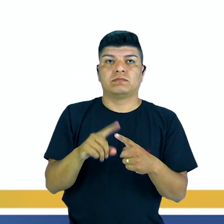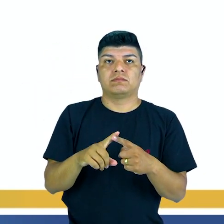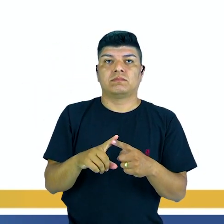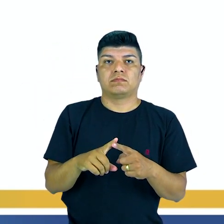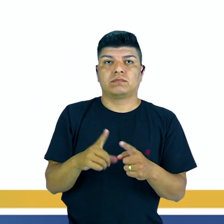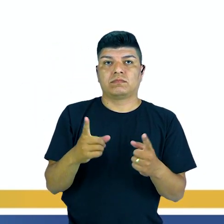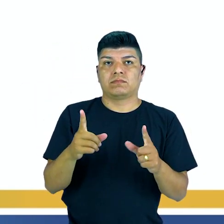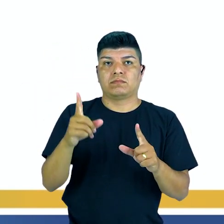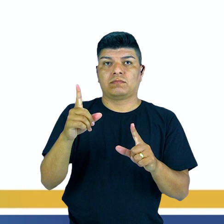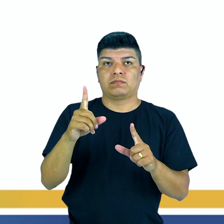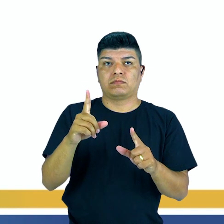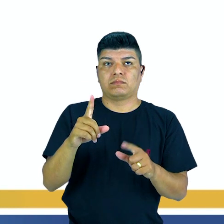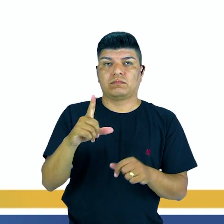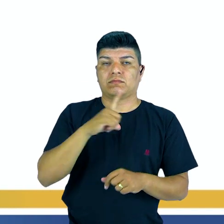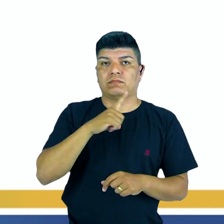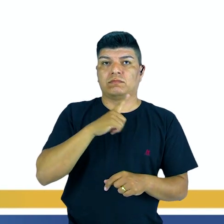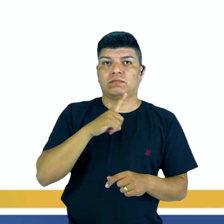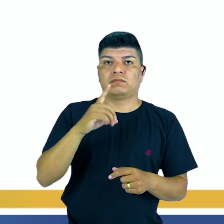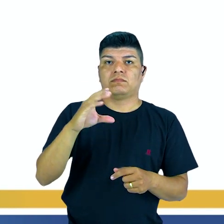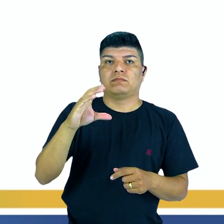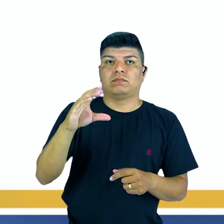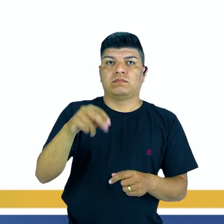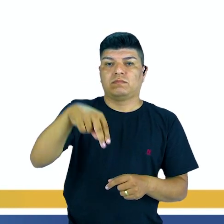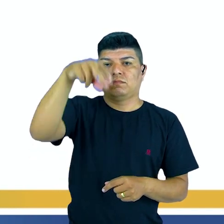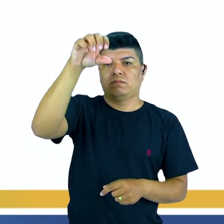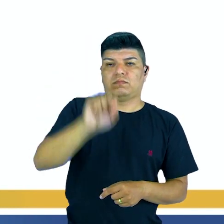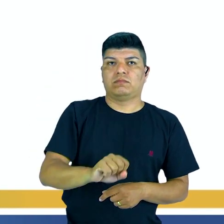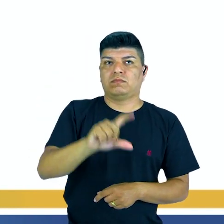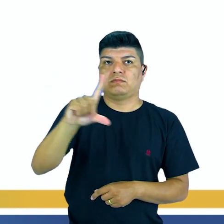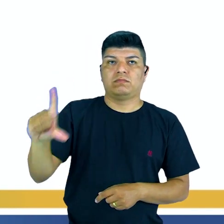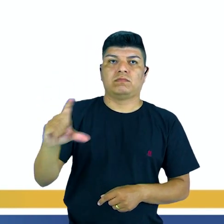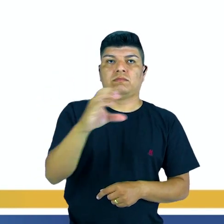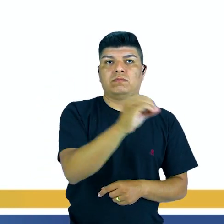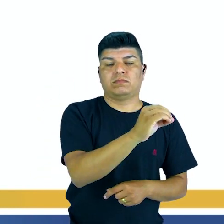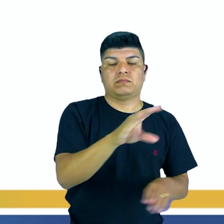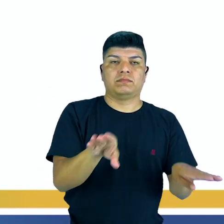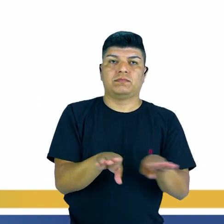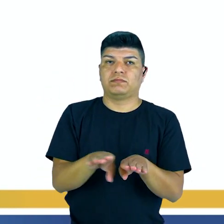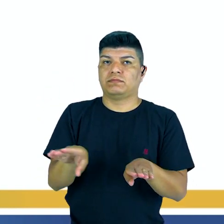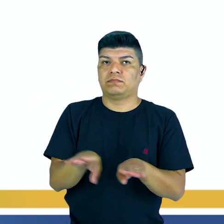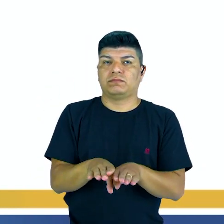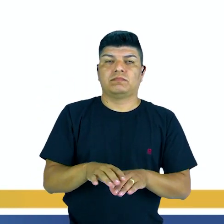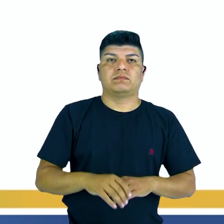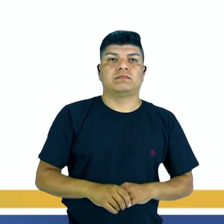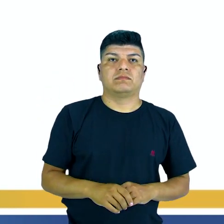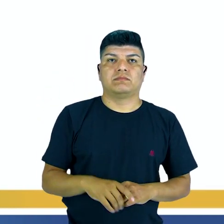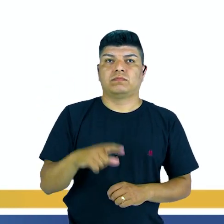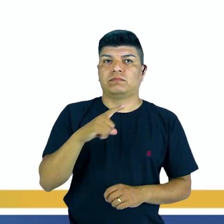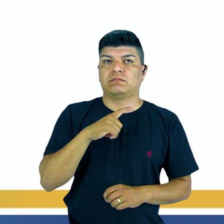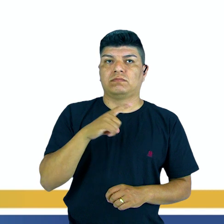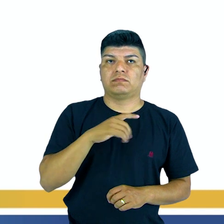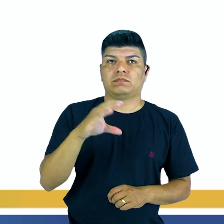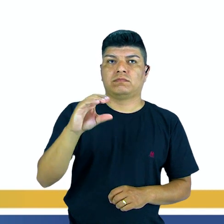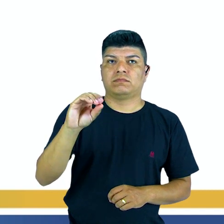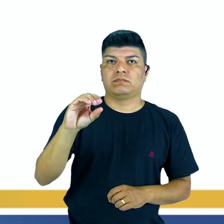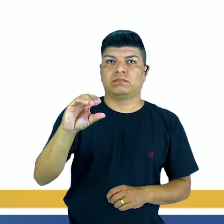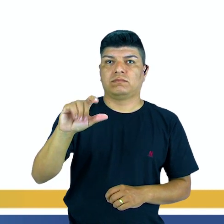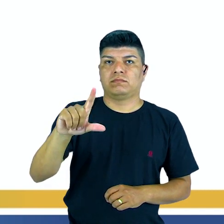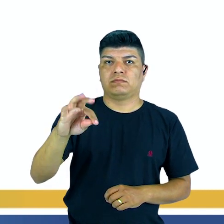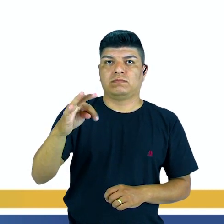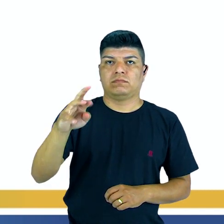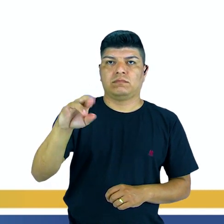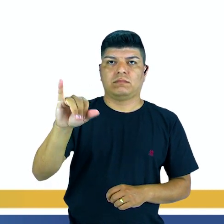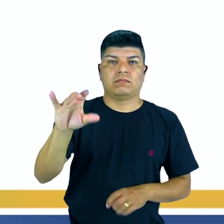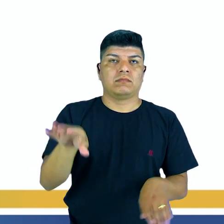pontos cardeais, norte, sul, leste e oeste, pontos colaterais, entre o norte